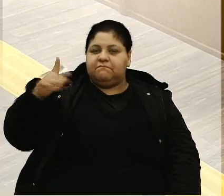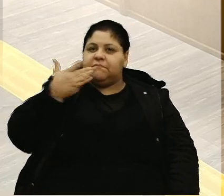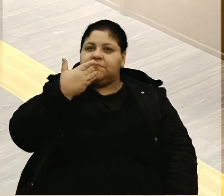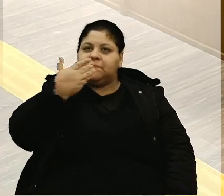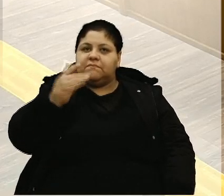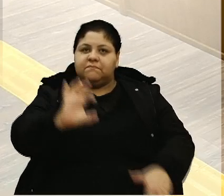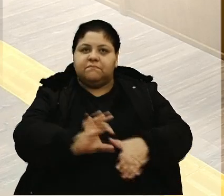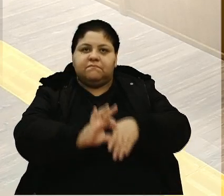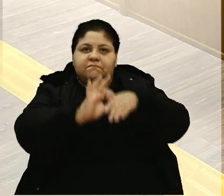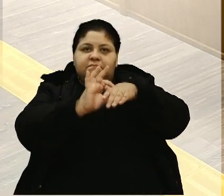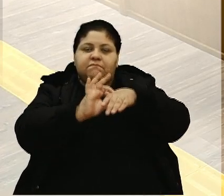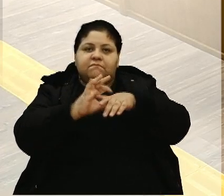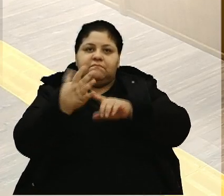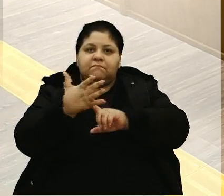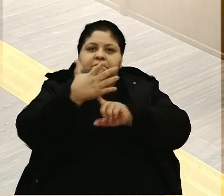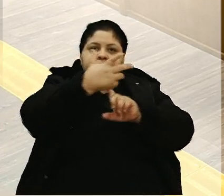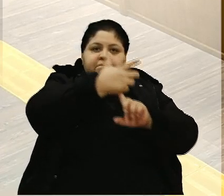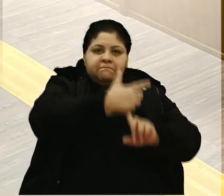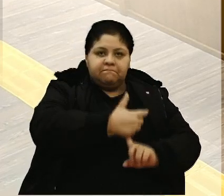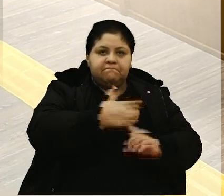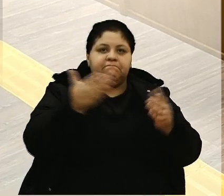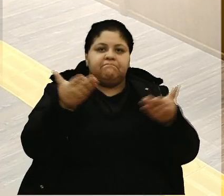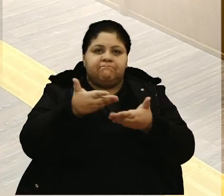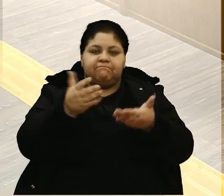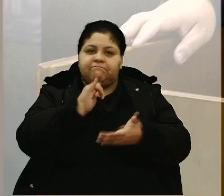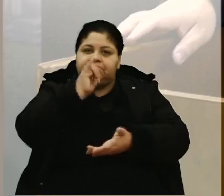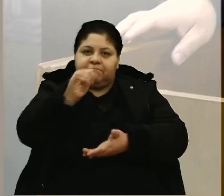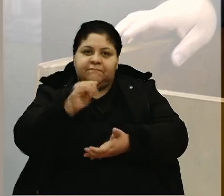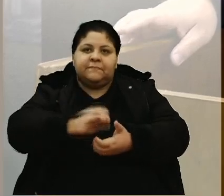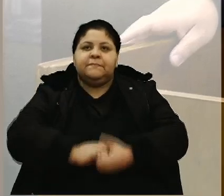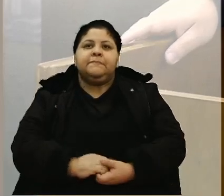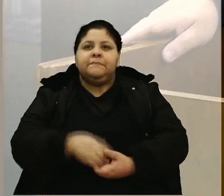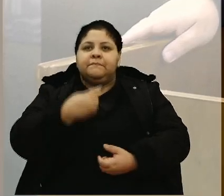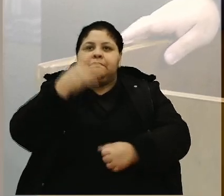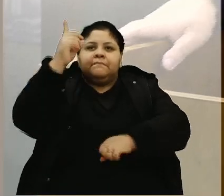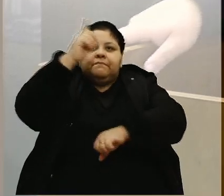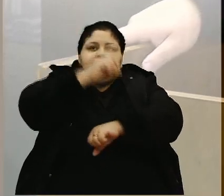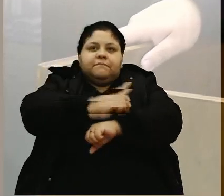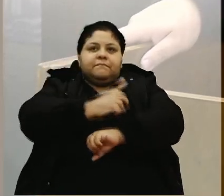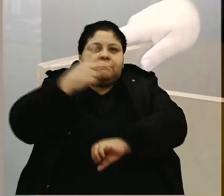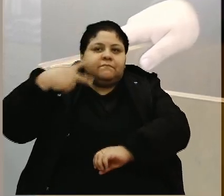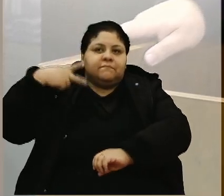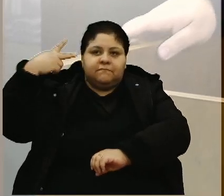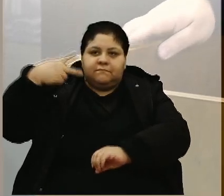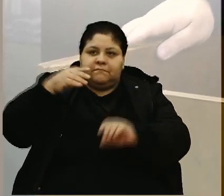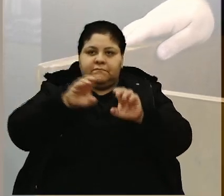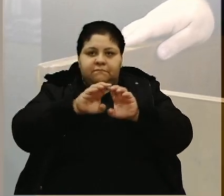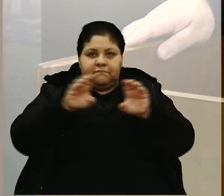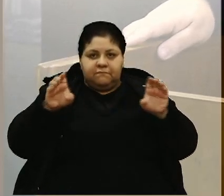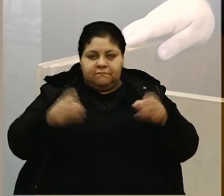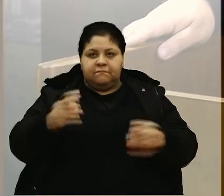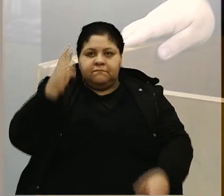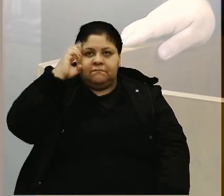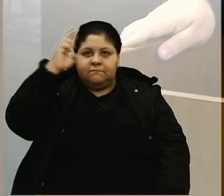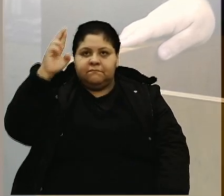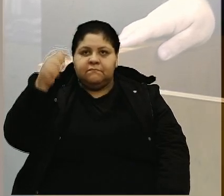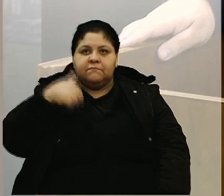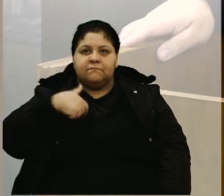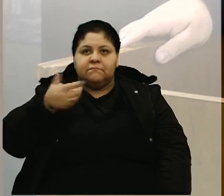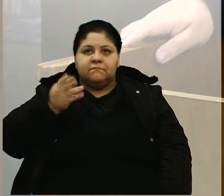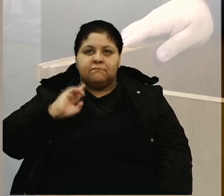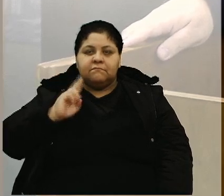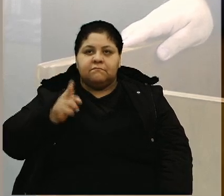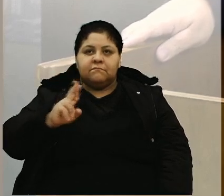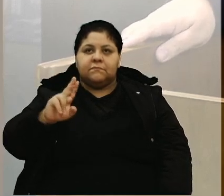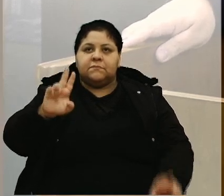líder para a bancada do Republicanos, então ocupa a tribuna. Perdão. Bom dia, colegas vereadores. Bom dia, mesa diretora. Eu quero seguir no